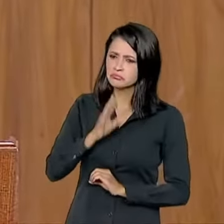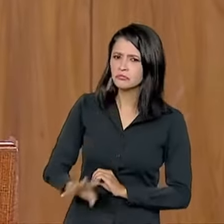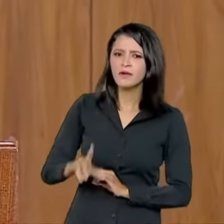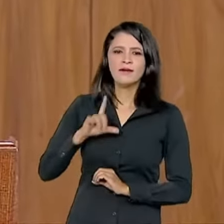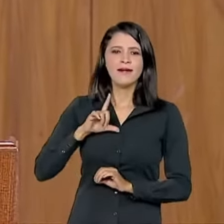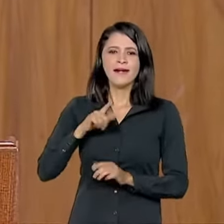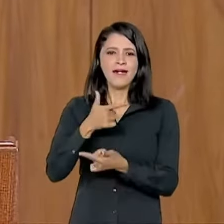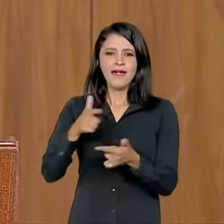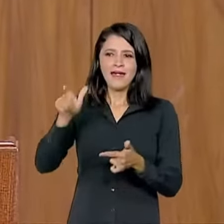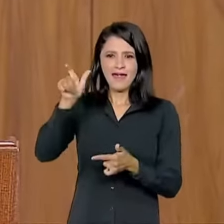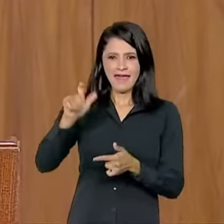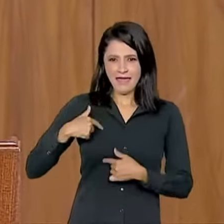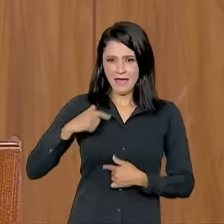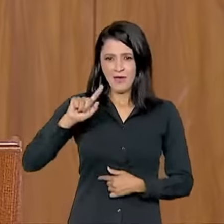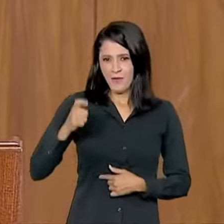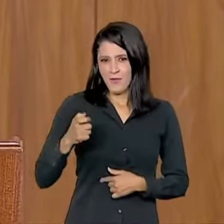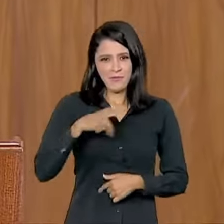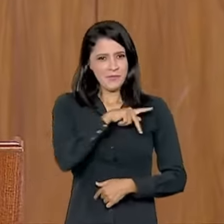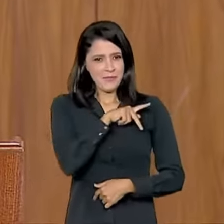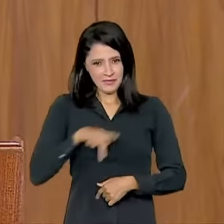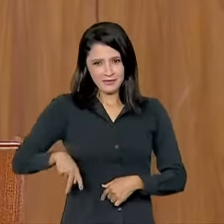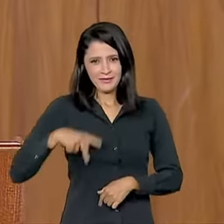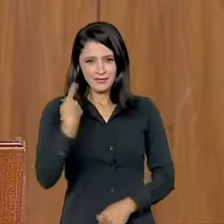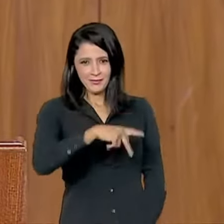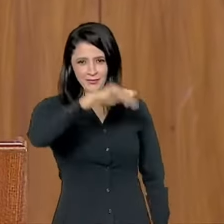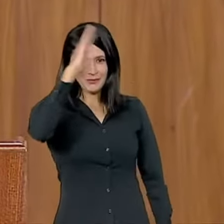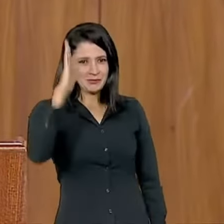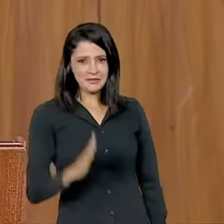não era presidente da República Brasileira.